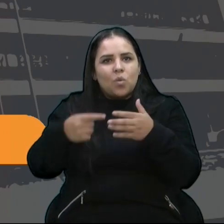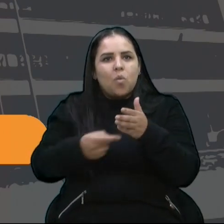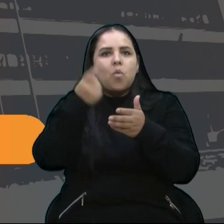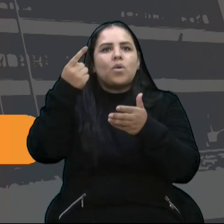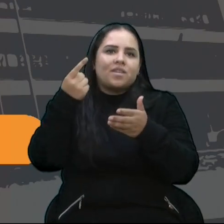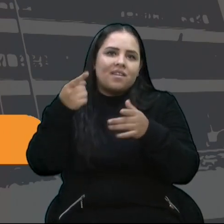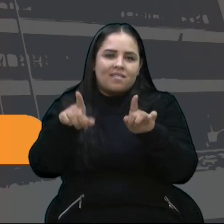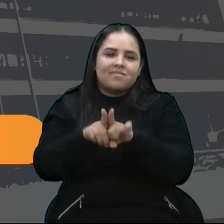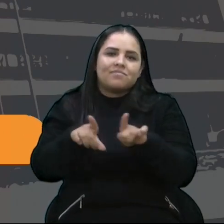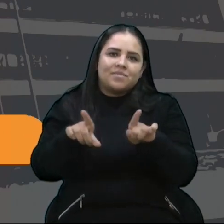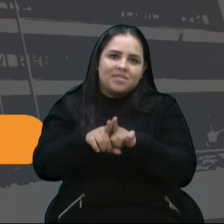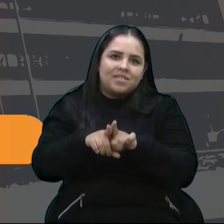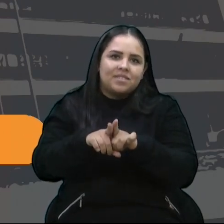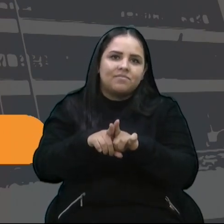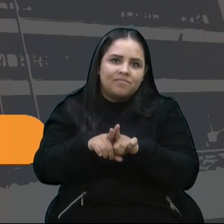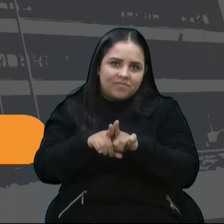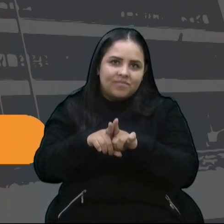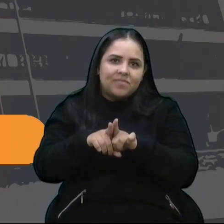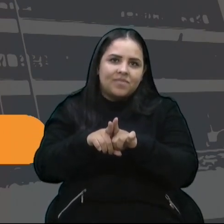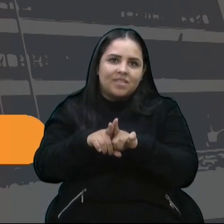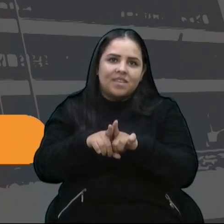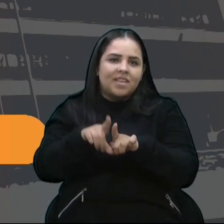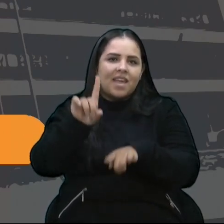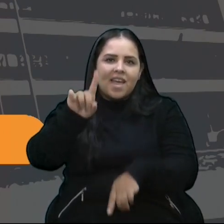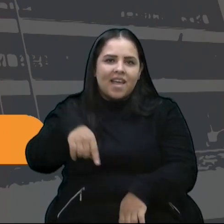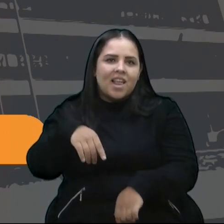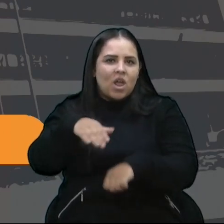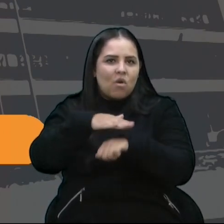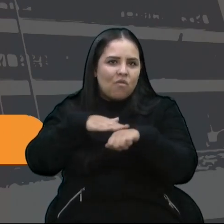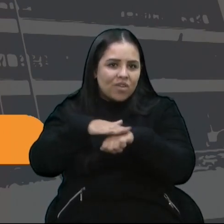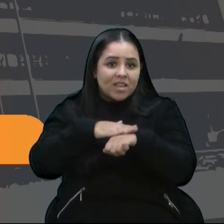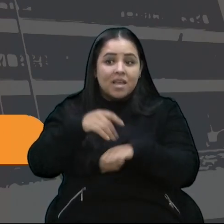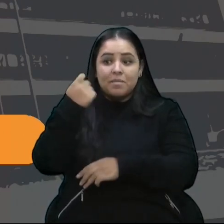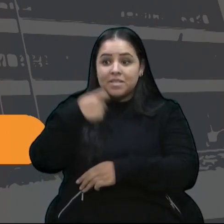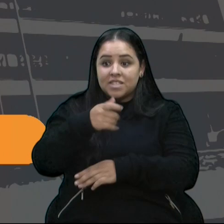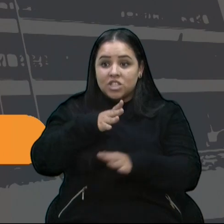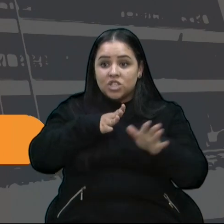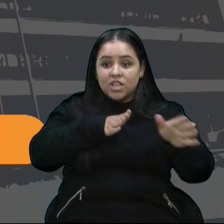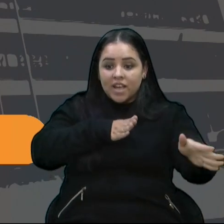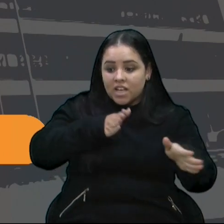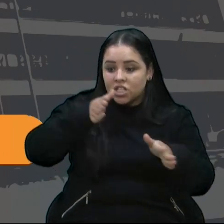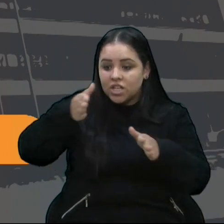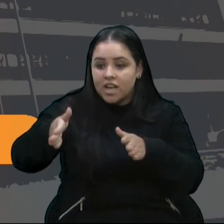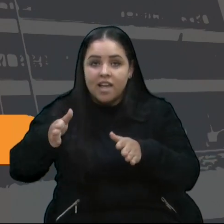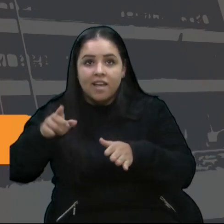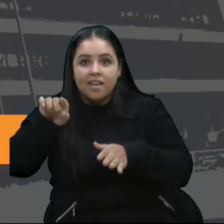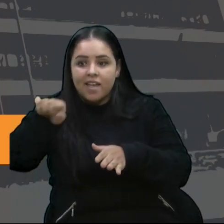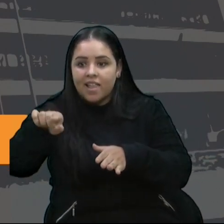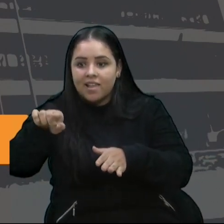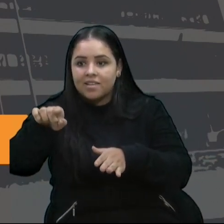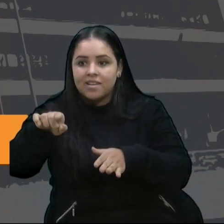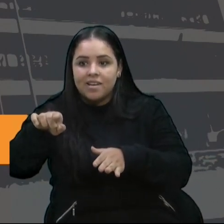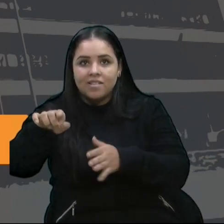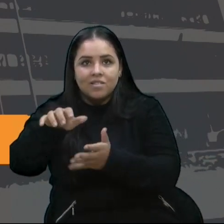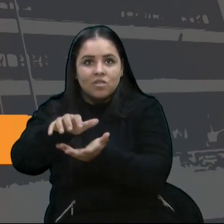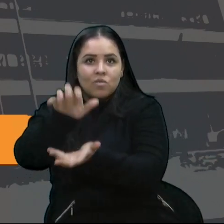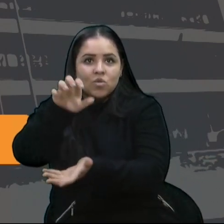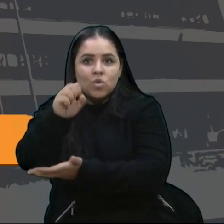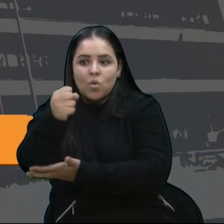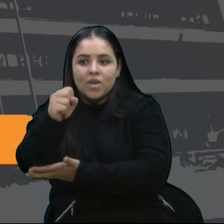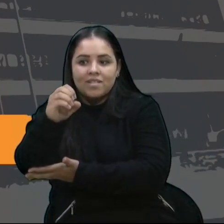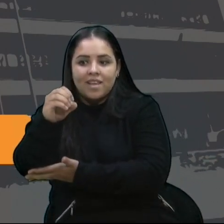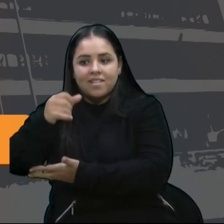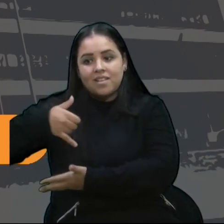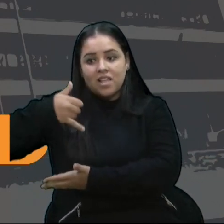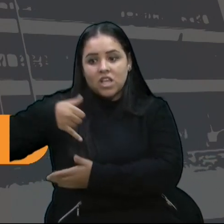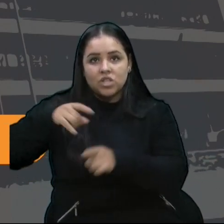assim, aquela velha conversa, né, precisa atingir a senhora de 80 anos e a criança de 8,